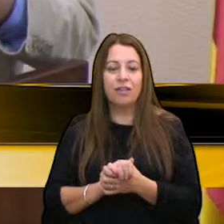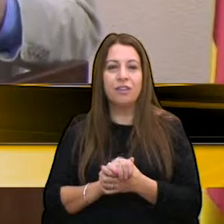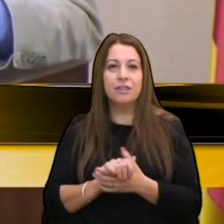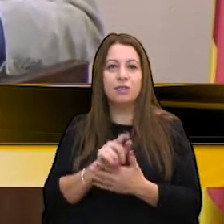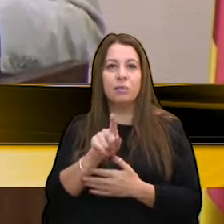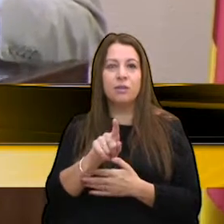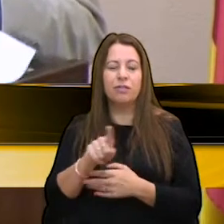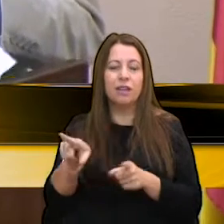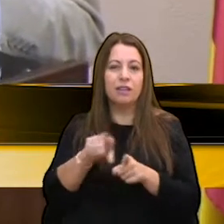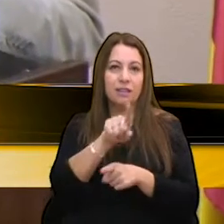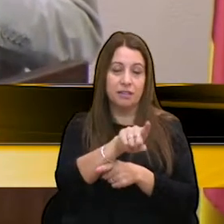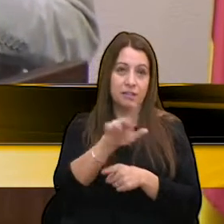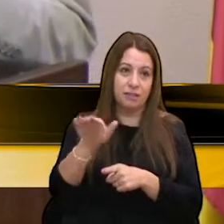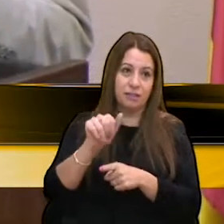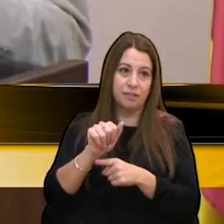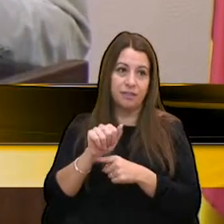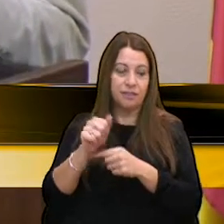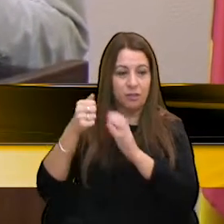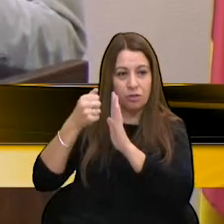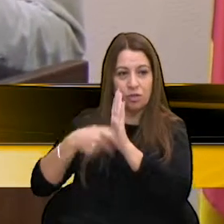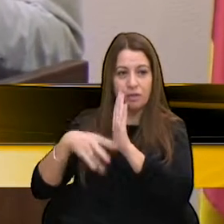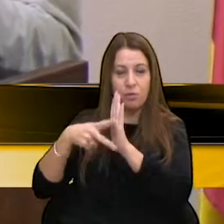com profissionais conceituados,